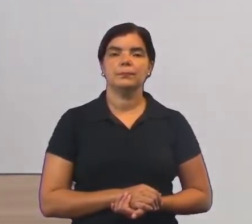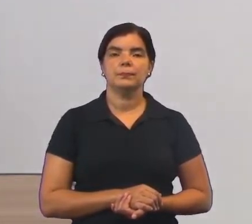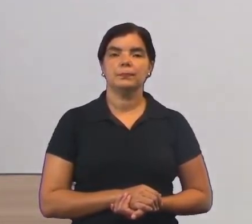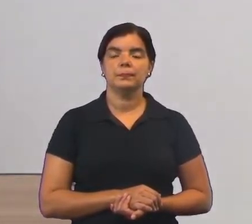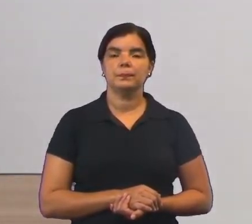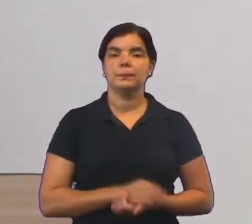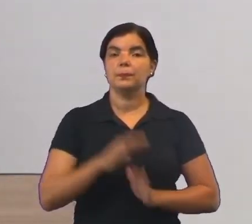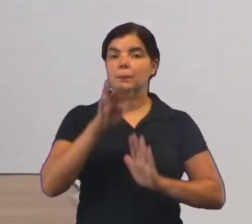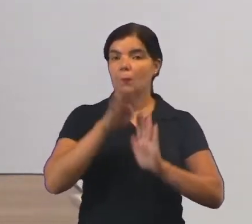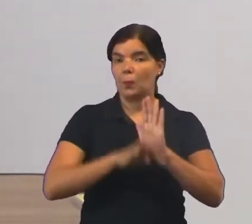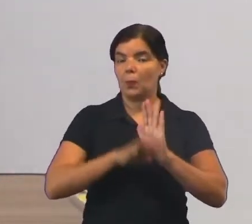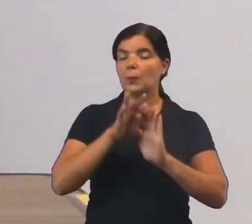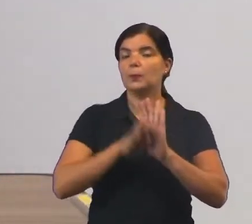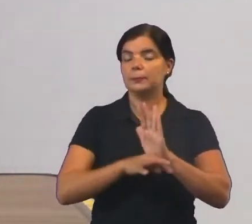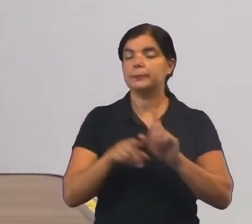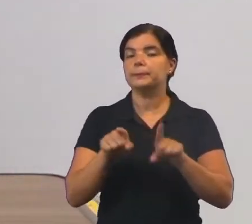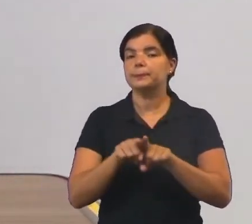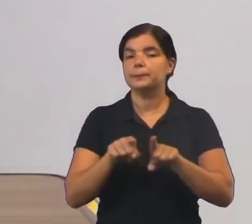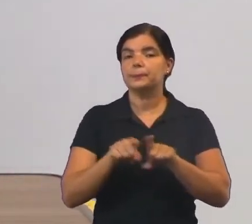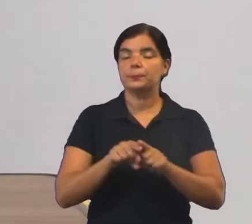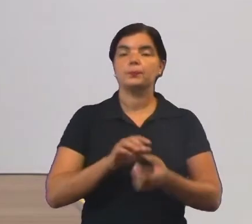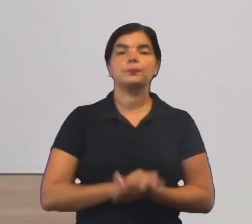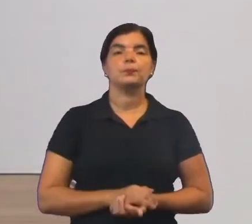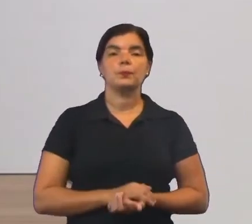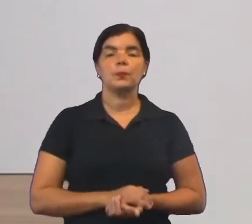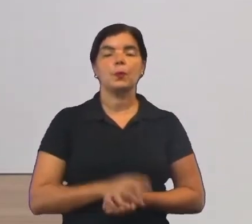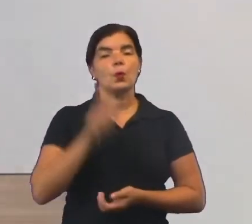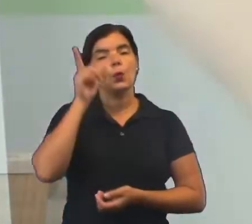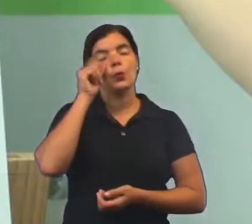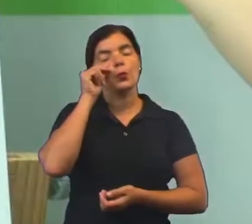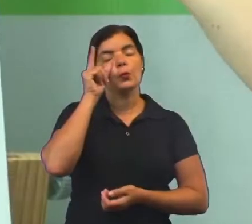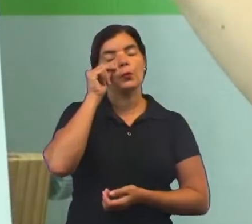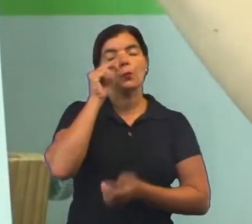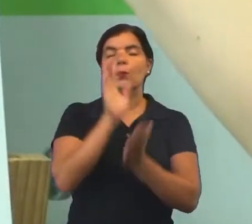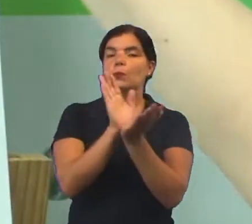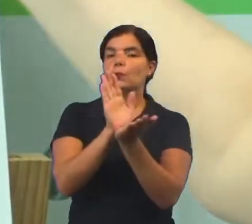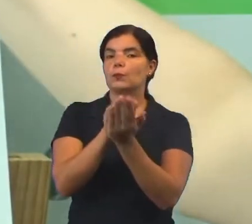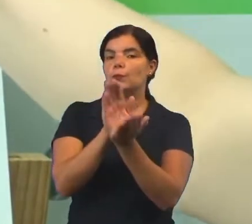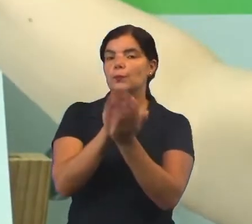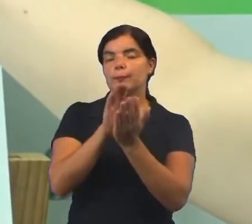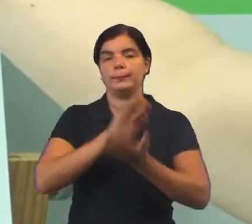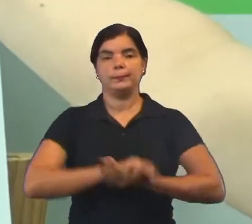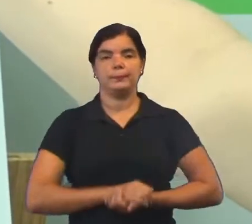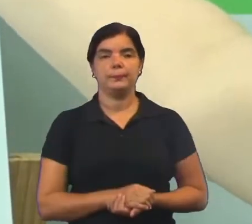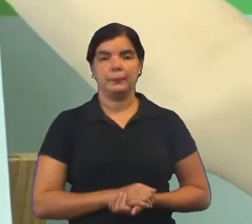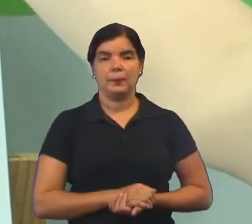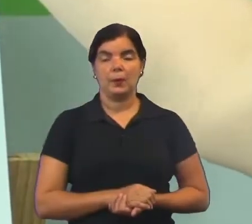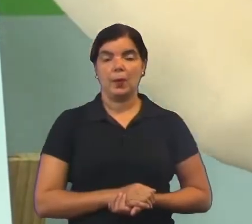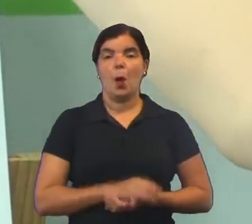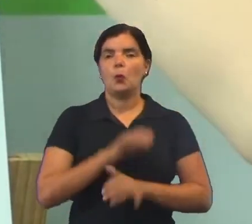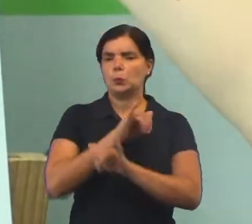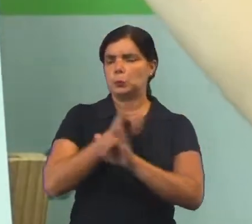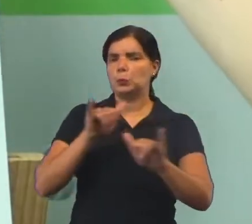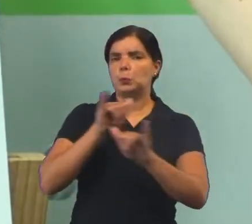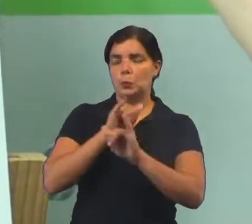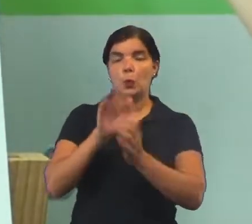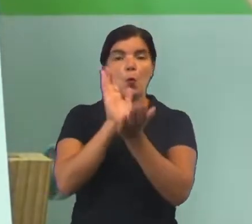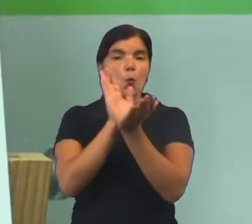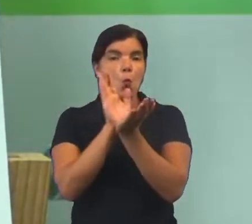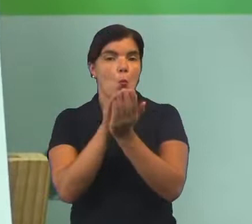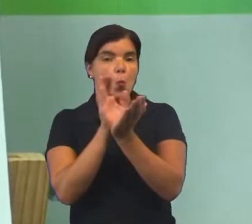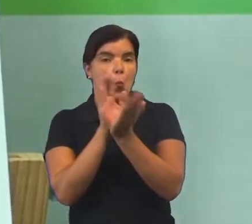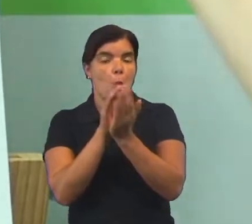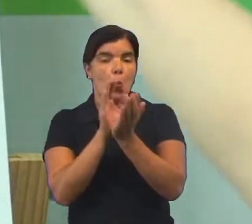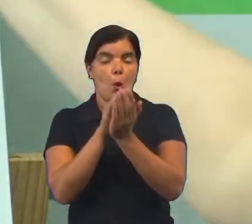Um outro texto curto também, né? O sono do jacaré. Dizem por aí que o jacaré